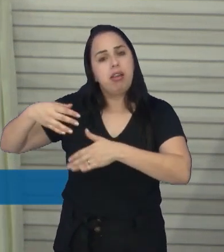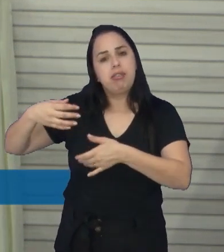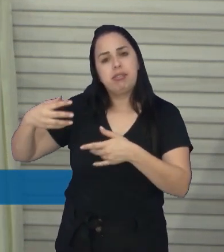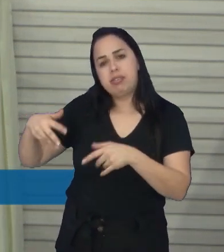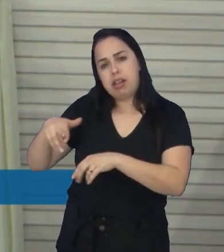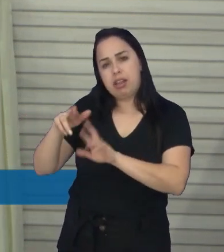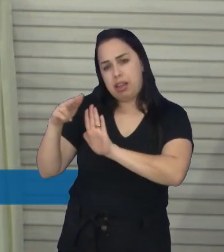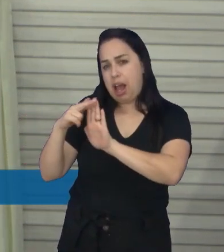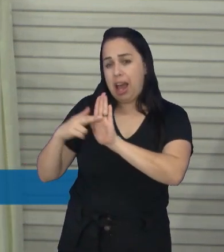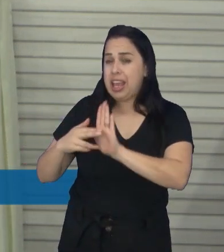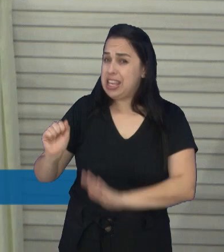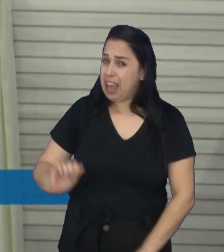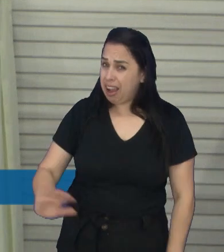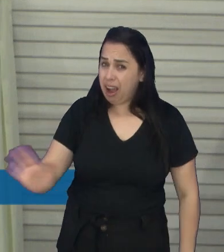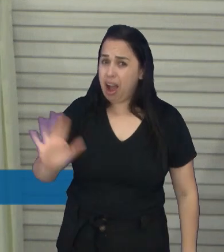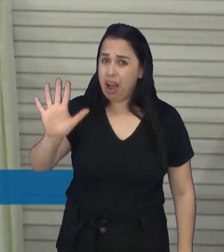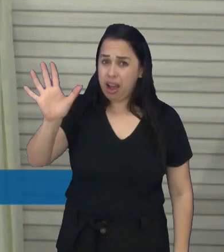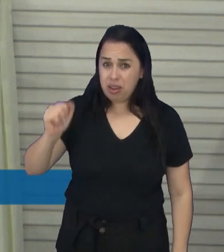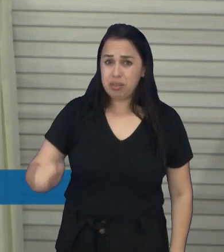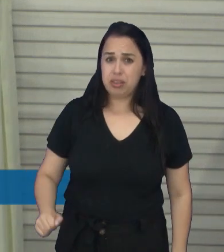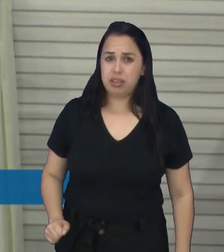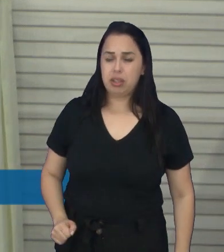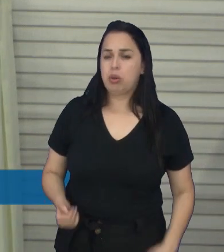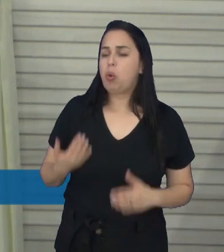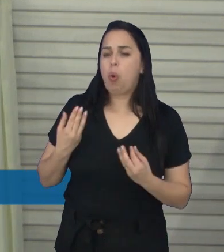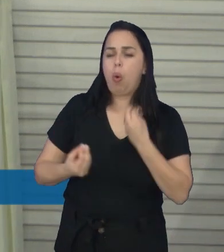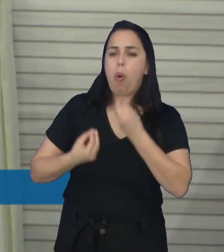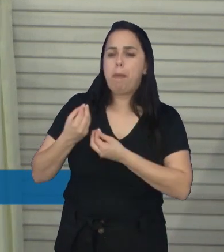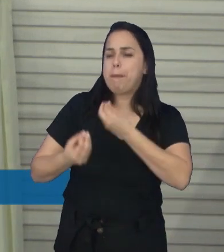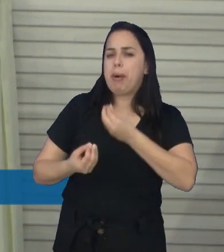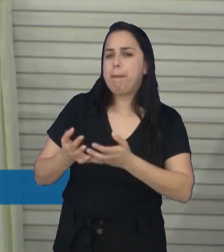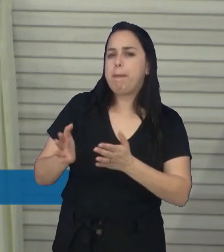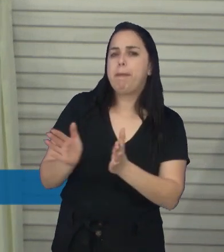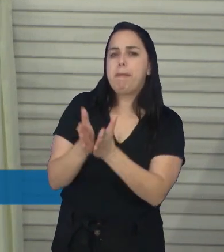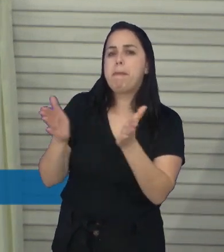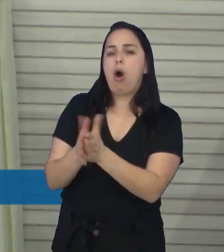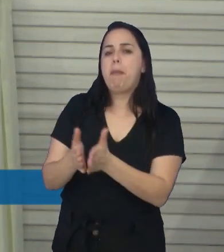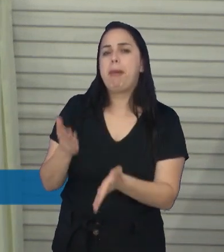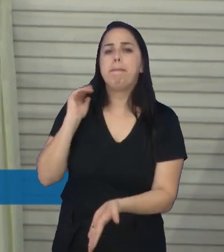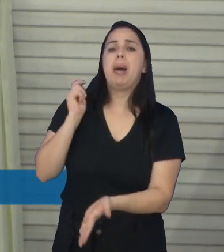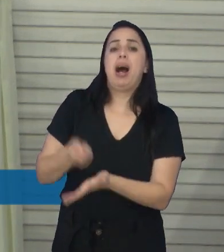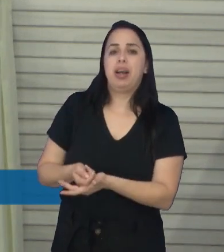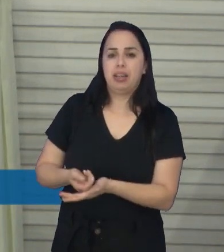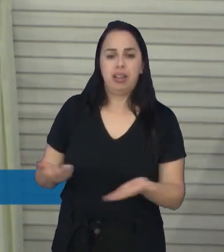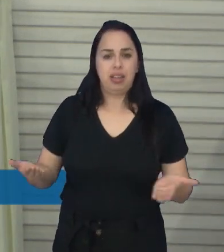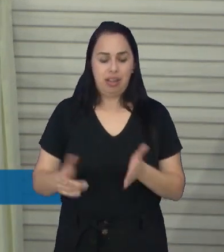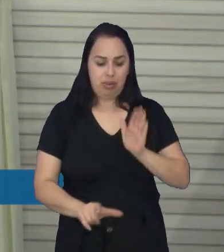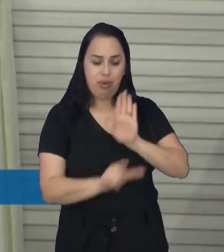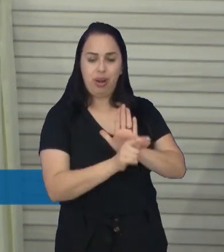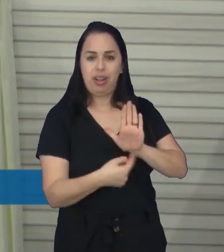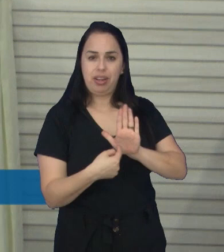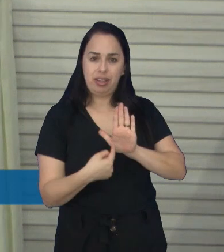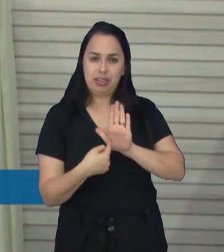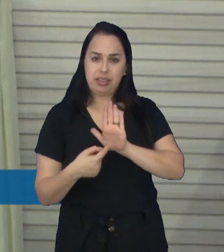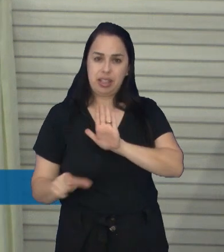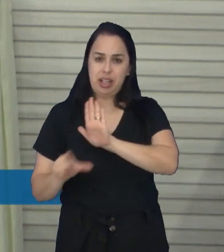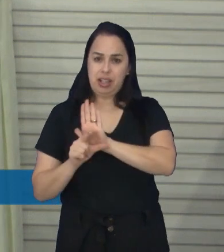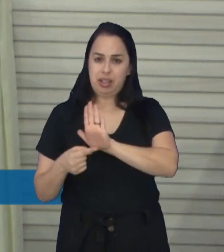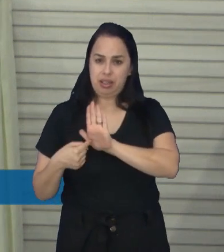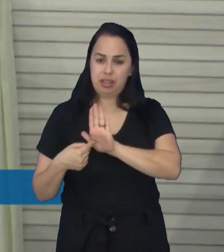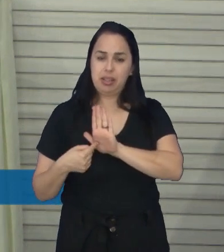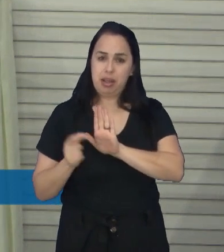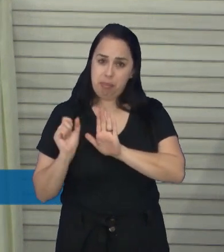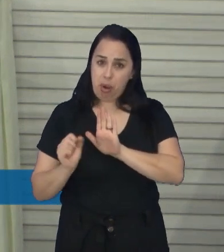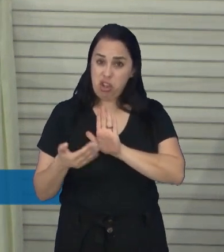isso é caro como que uma pessoa pobre vai fazer aí vem a tua gonerosa que é um caminho que também